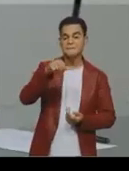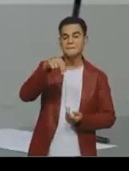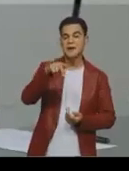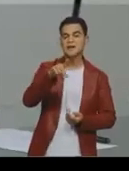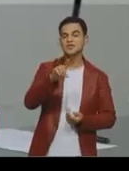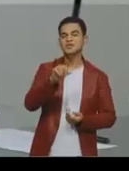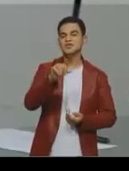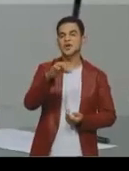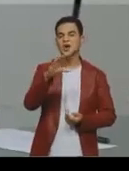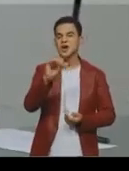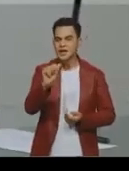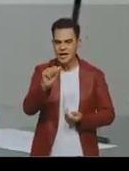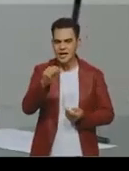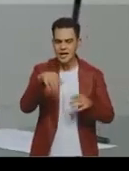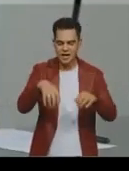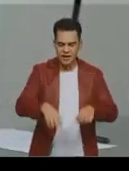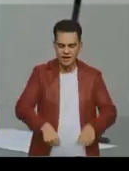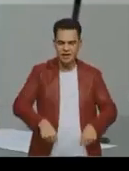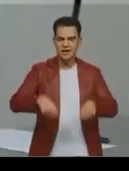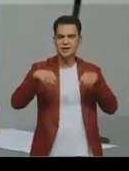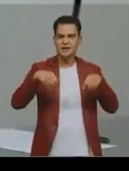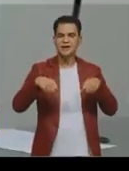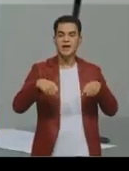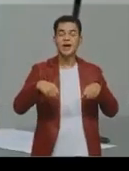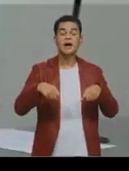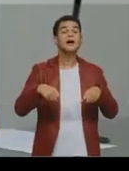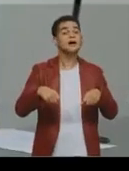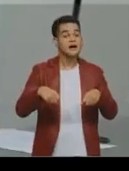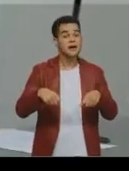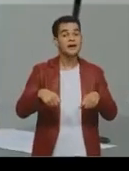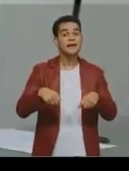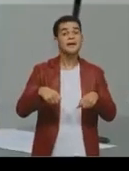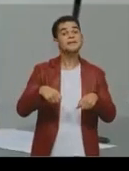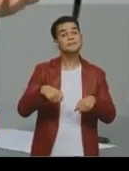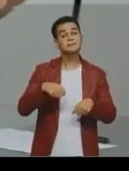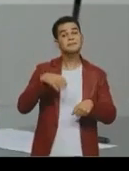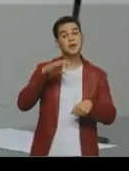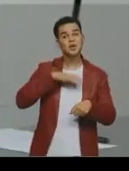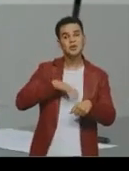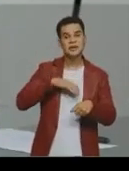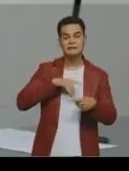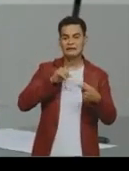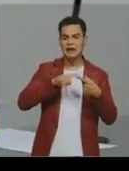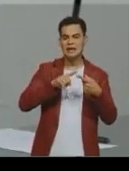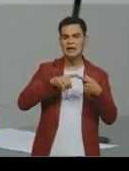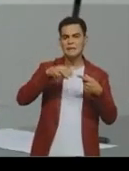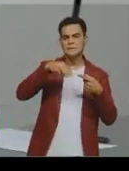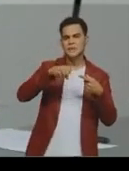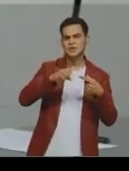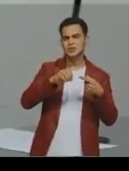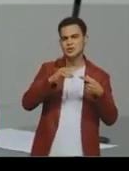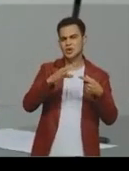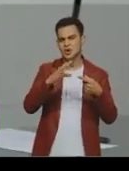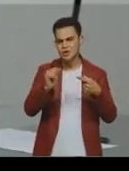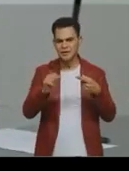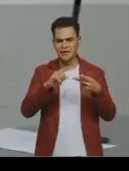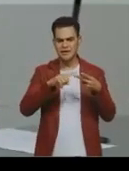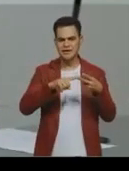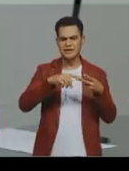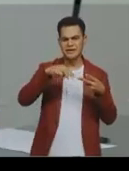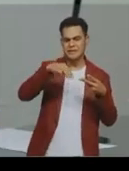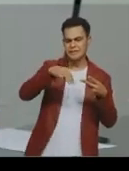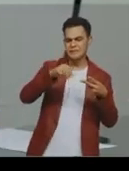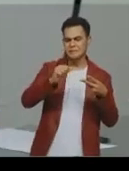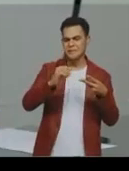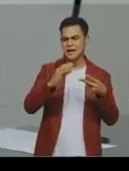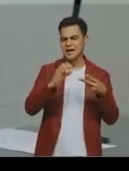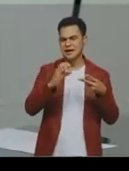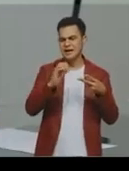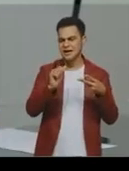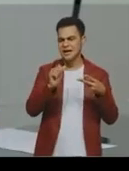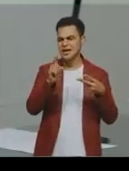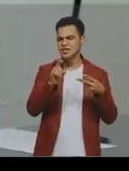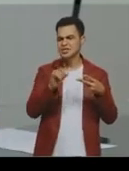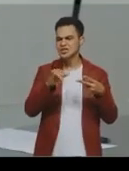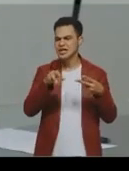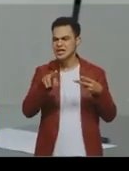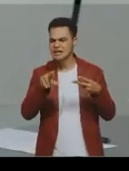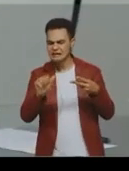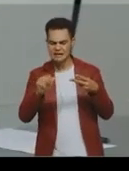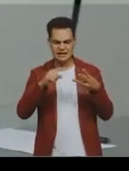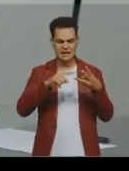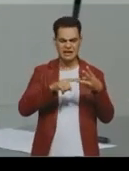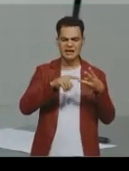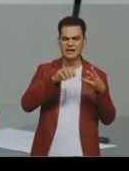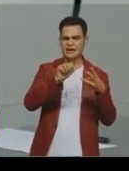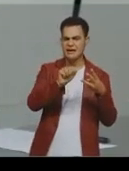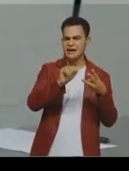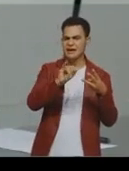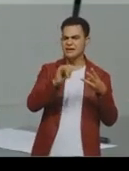mesma língua, que é o português, mandioca, macaxeira, aipim, então pensa aí se a gente fosse estudar isso, a gente vai